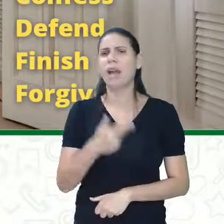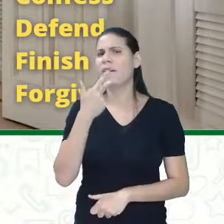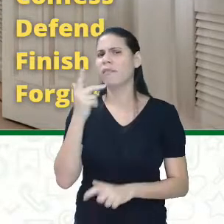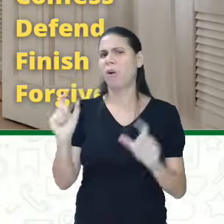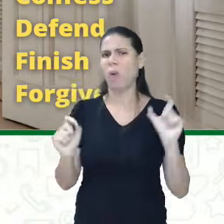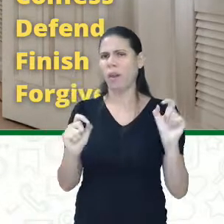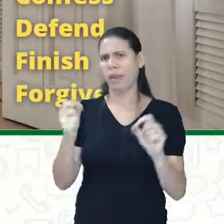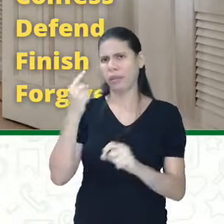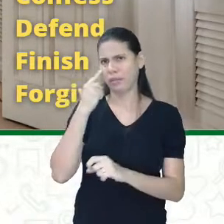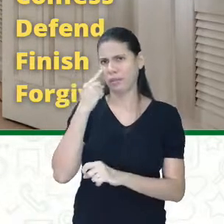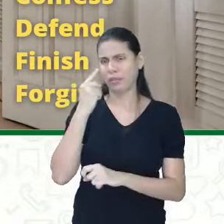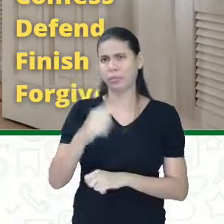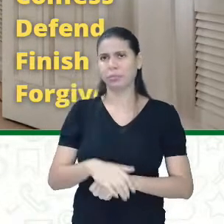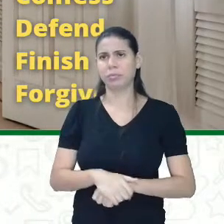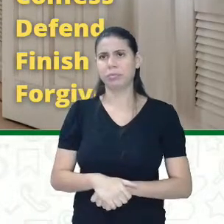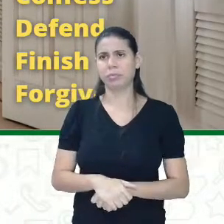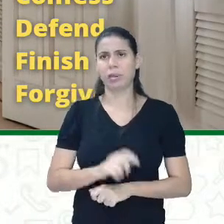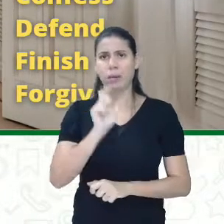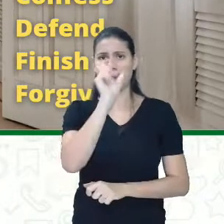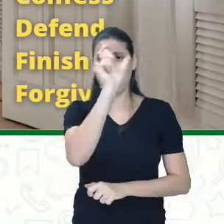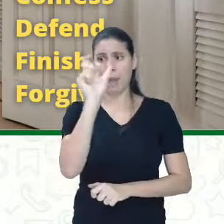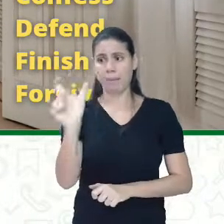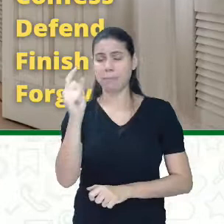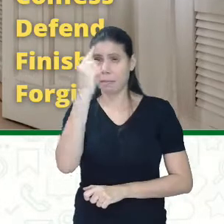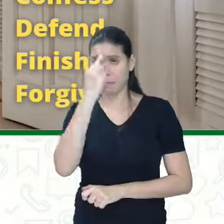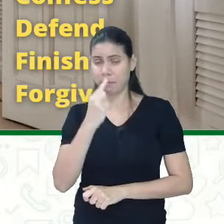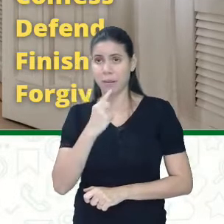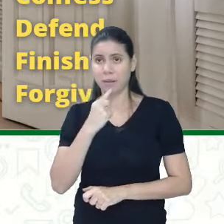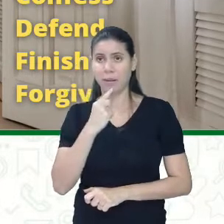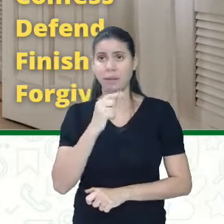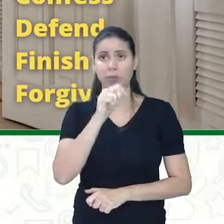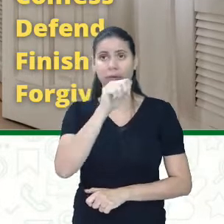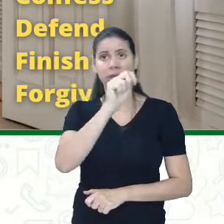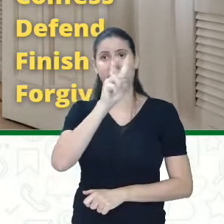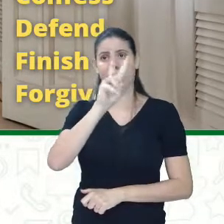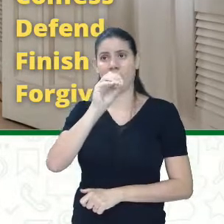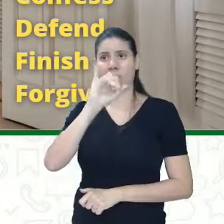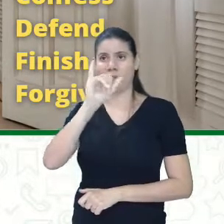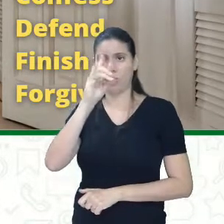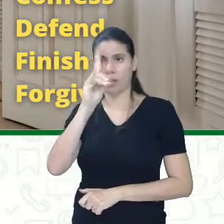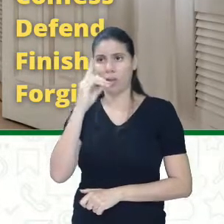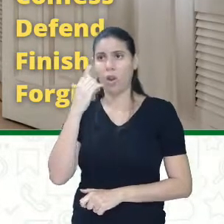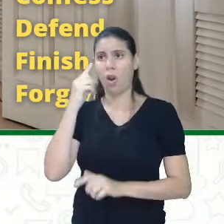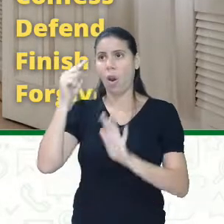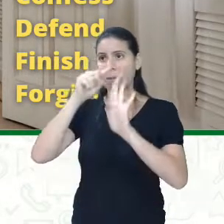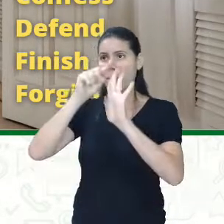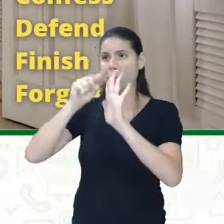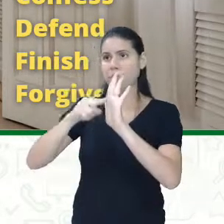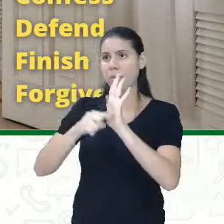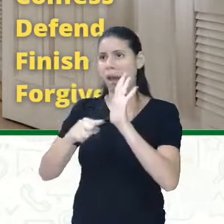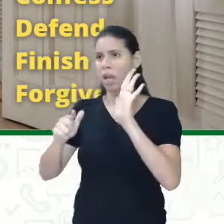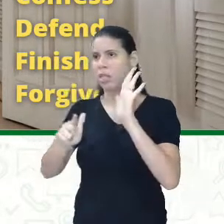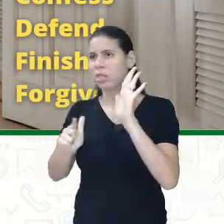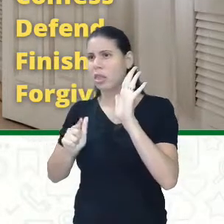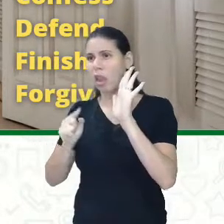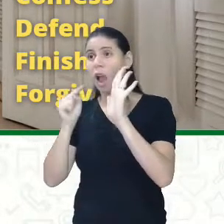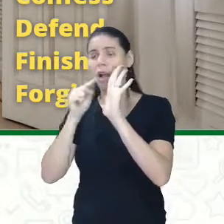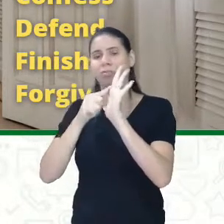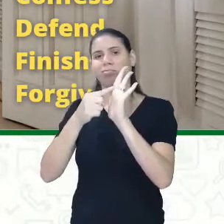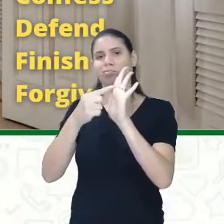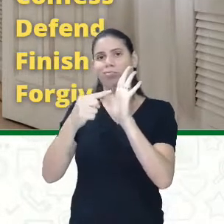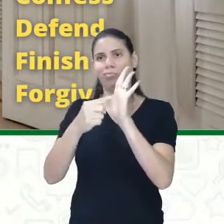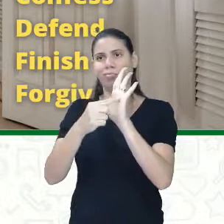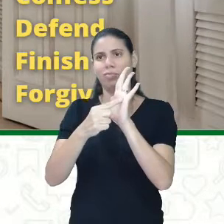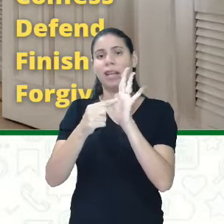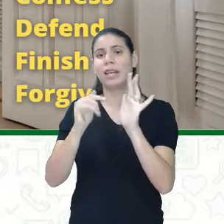falou? Olha lá. Atenção para os destaques. Usamos aqui o verbo avoid, que está aqui na lista, ó. Avoid, que